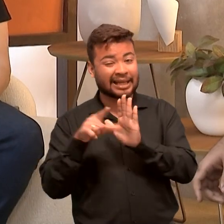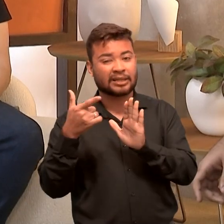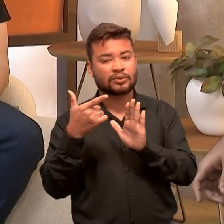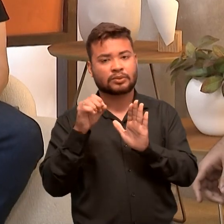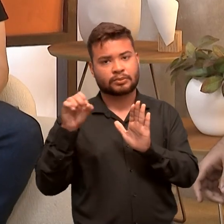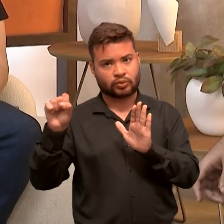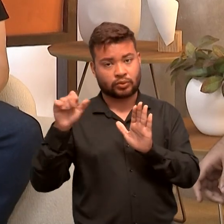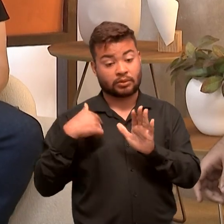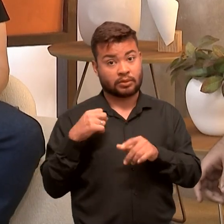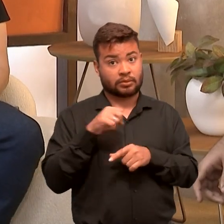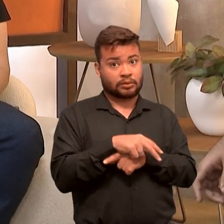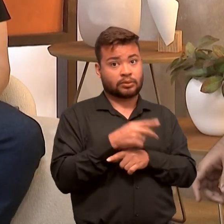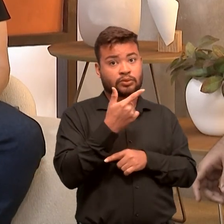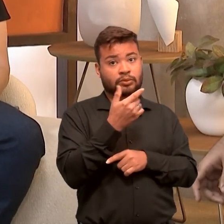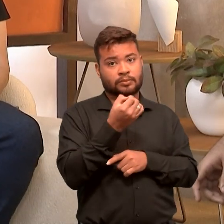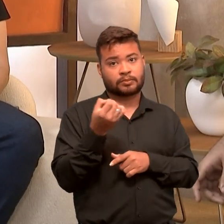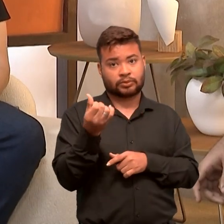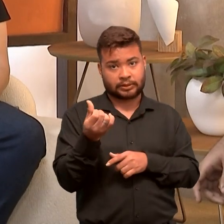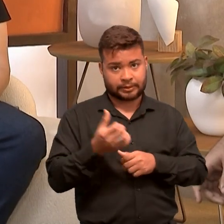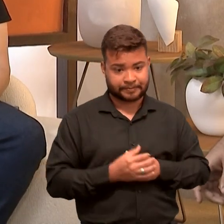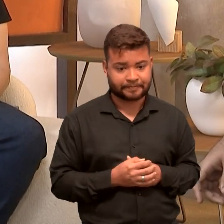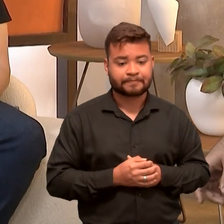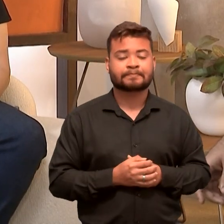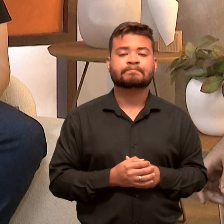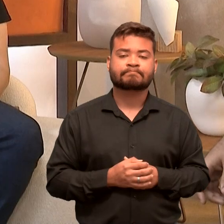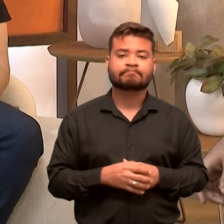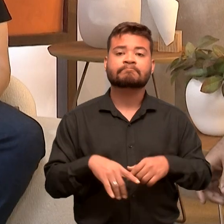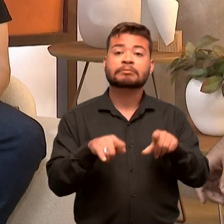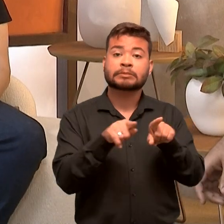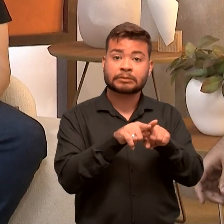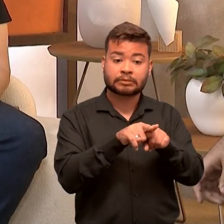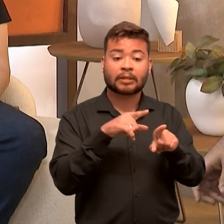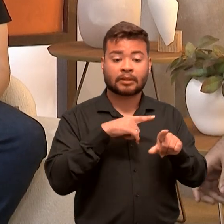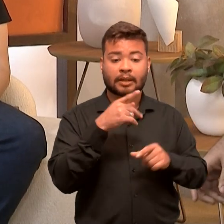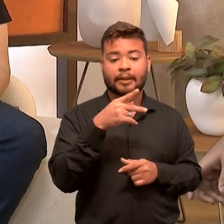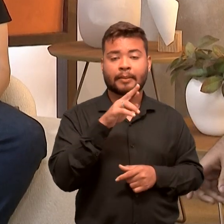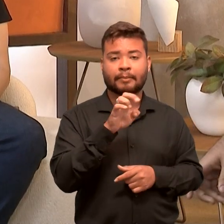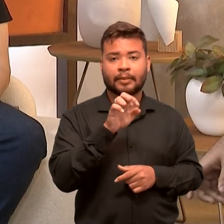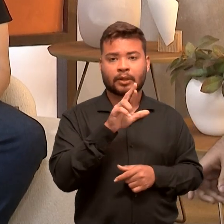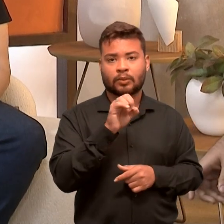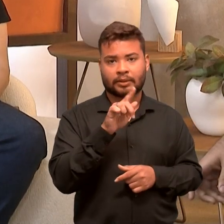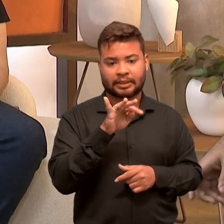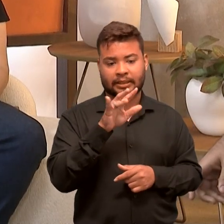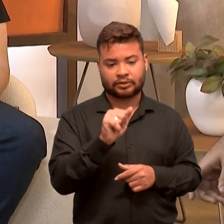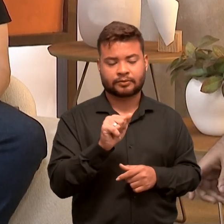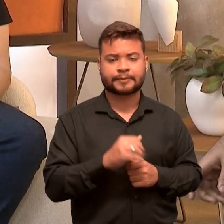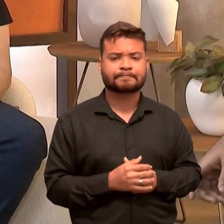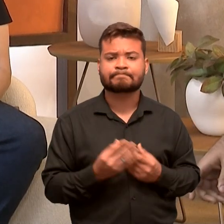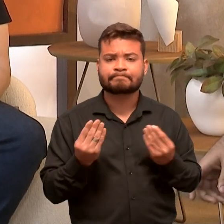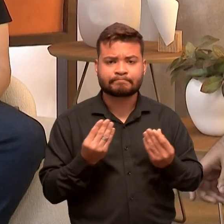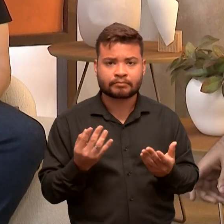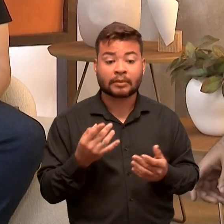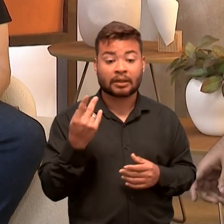Então, nós temos aí também uma prerrogativa, então não há trabalhos que sejam desenvolvidos